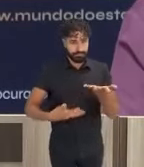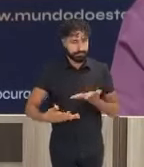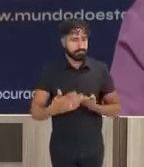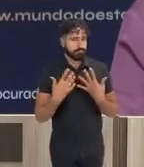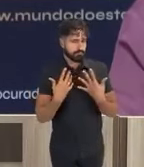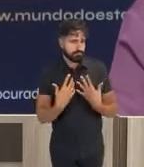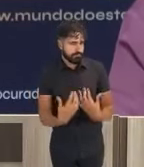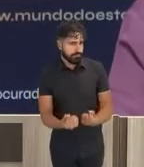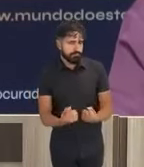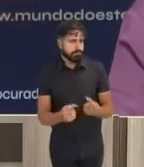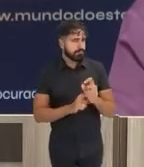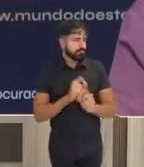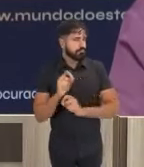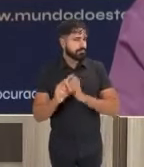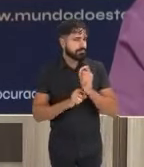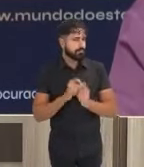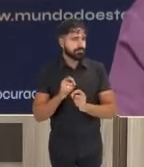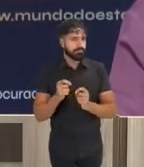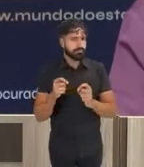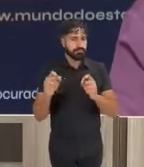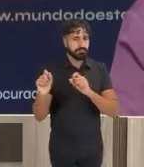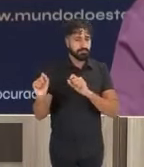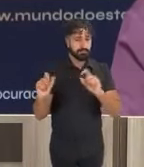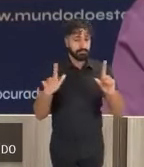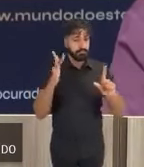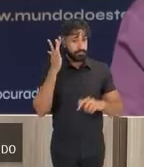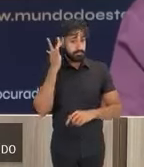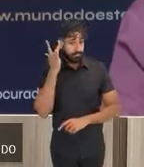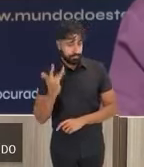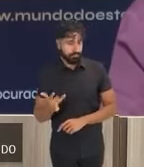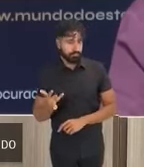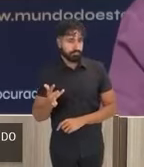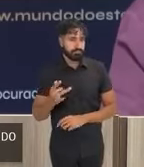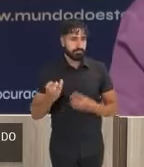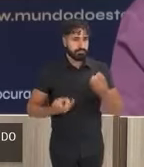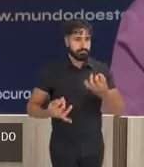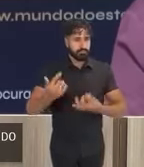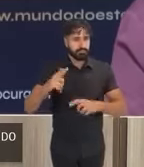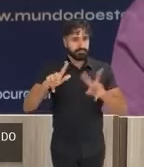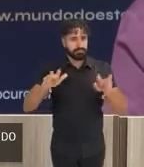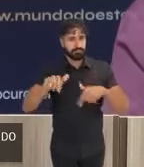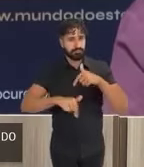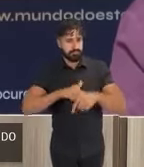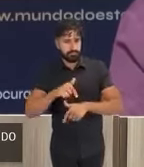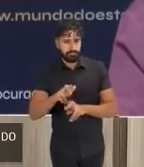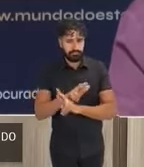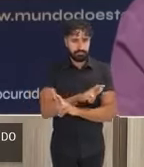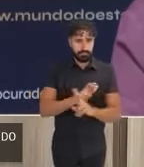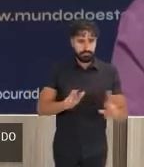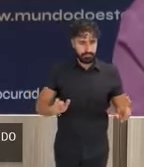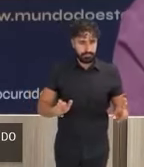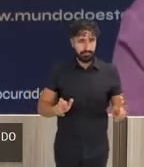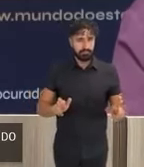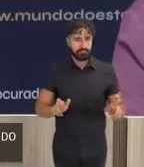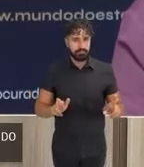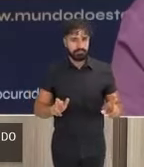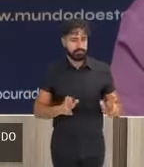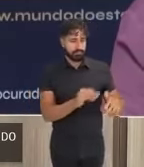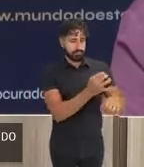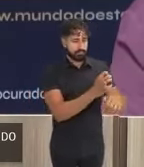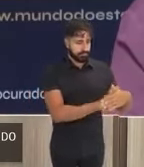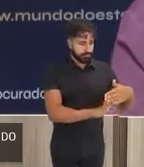Vamos estar num painel amanhã falando da empregabilidade, né, da relação do